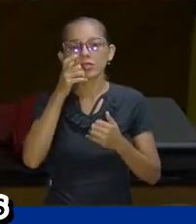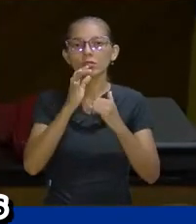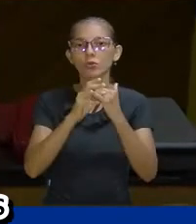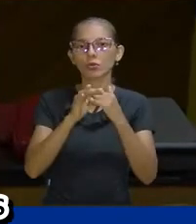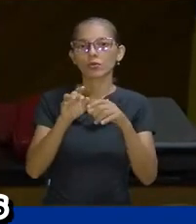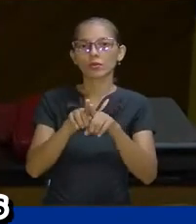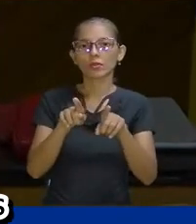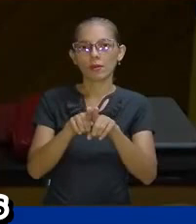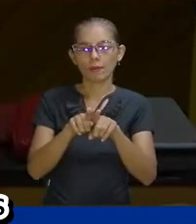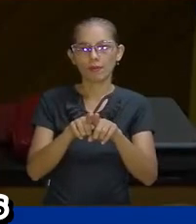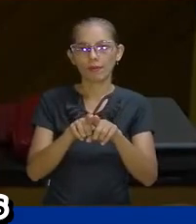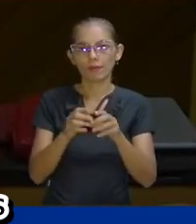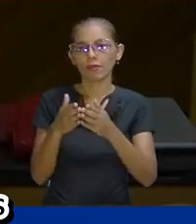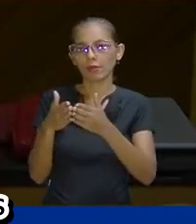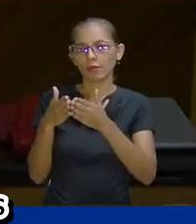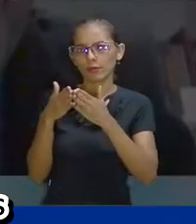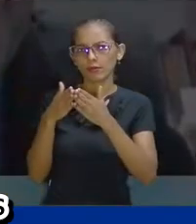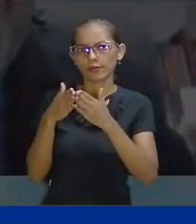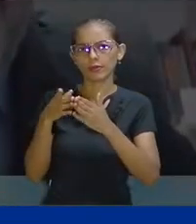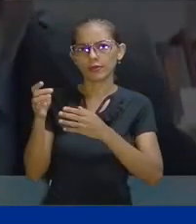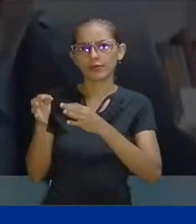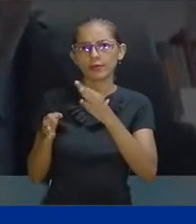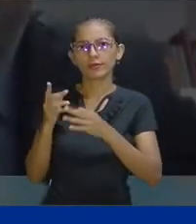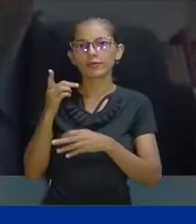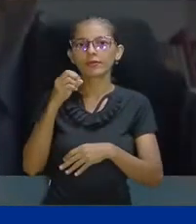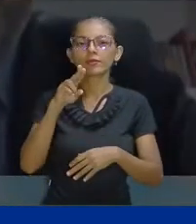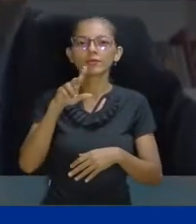até para os nossos internautas daquilo que será feito amanhã.